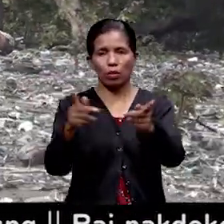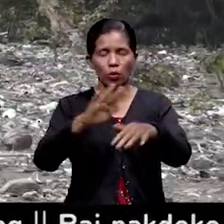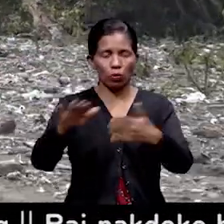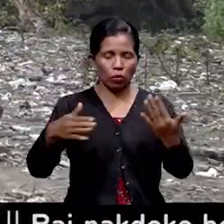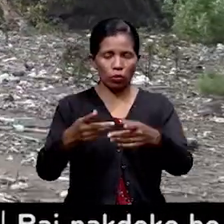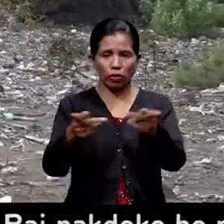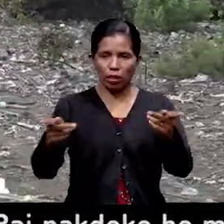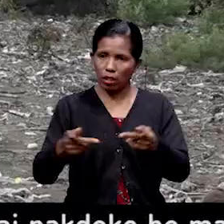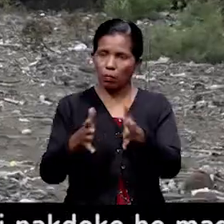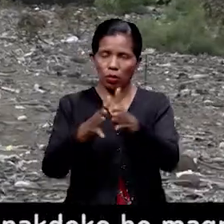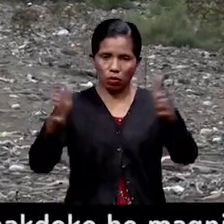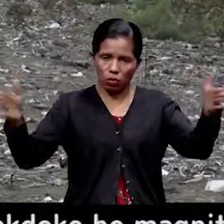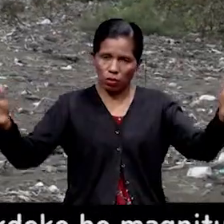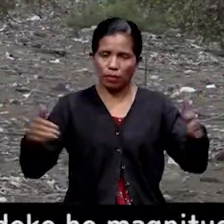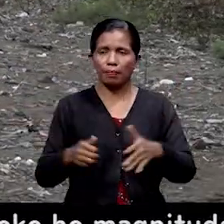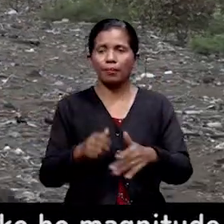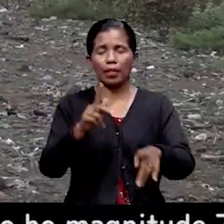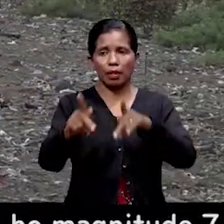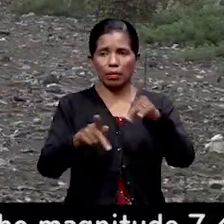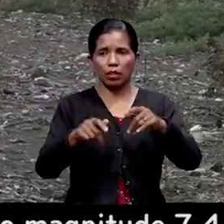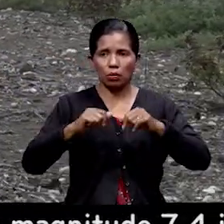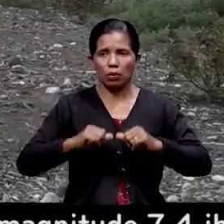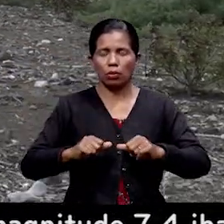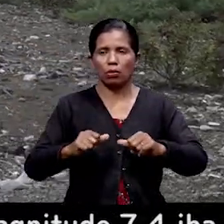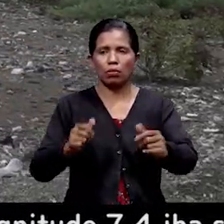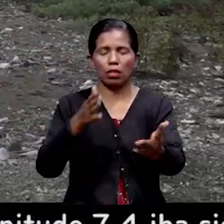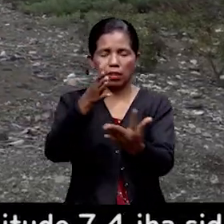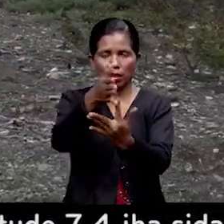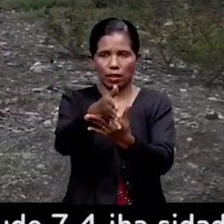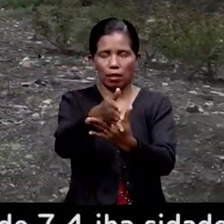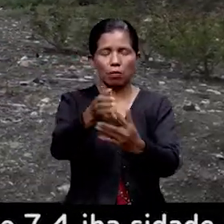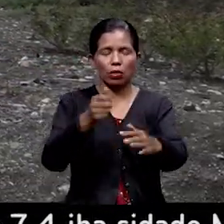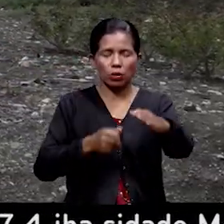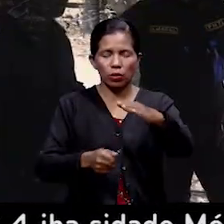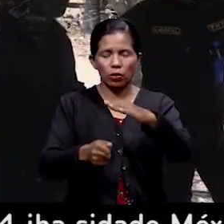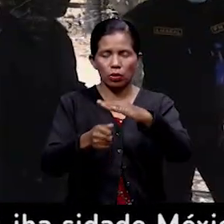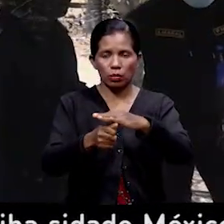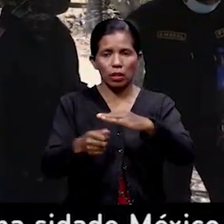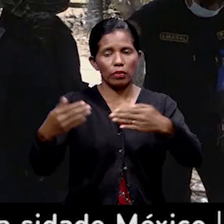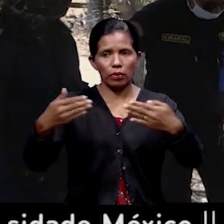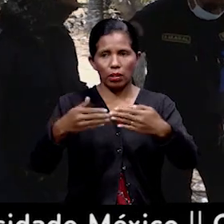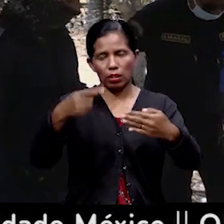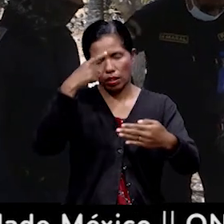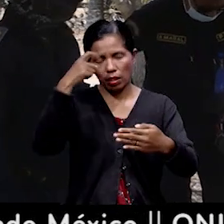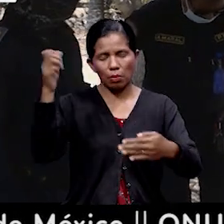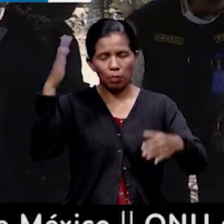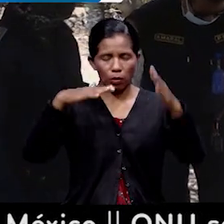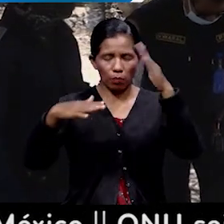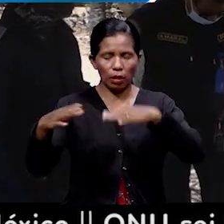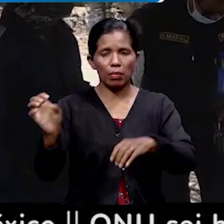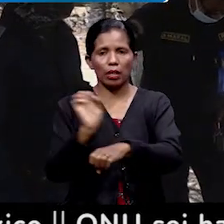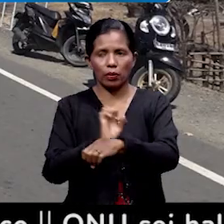Nebeluang, além, de, nes, cidadão, Sira, Nebeluang, continua, tamasai, ilegal, fronteira, orazão, problema, economia,